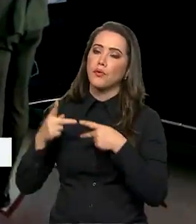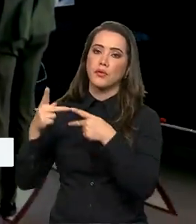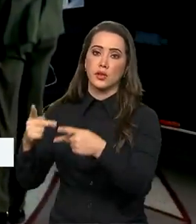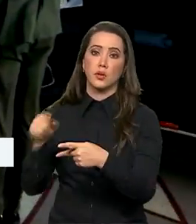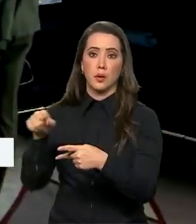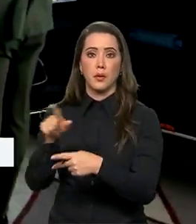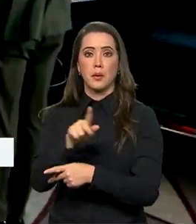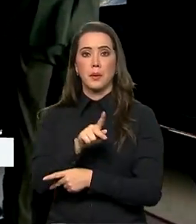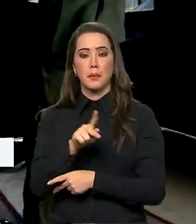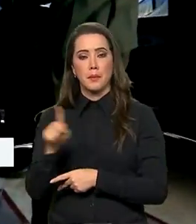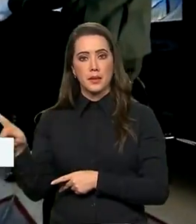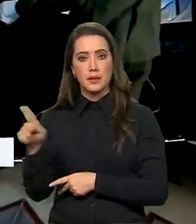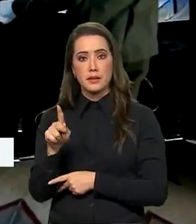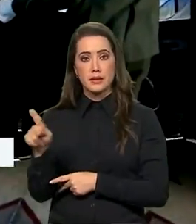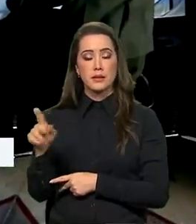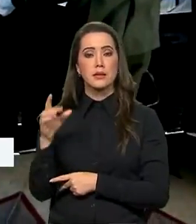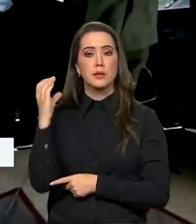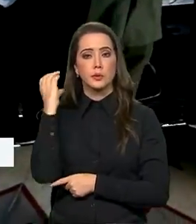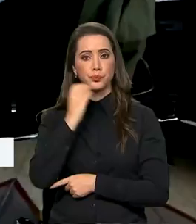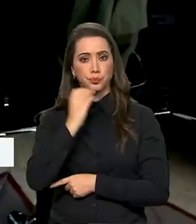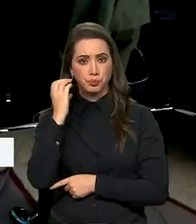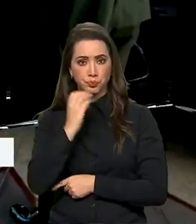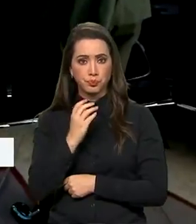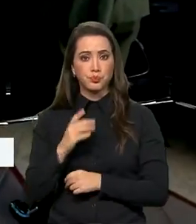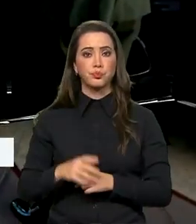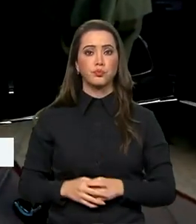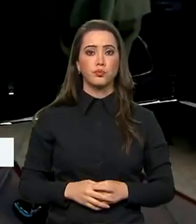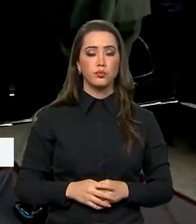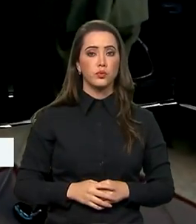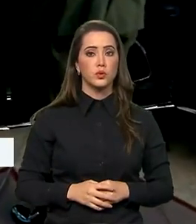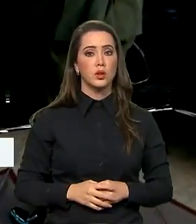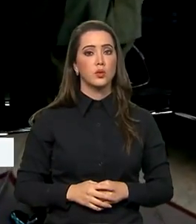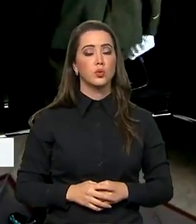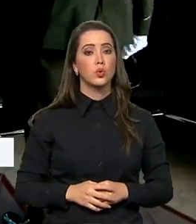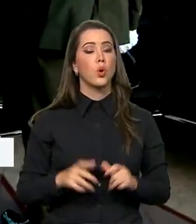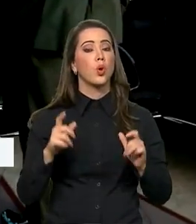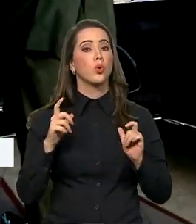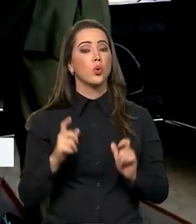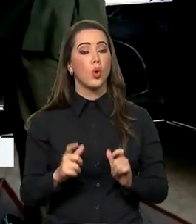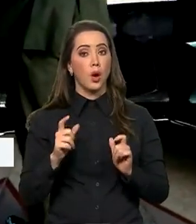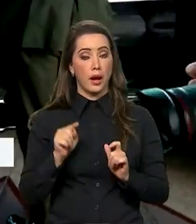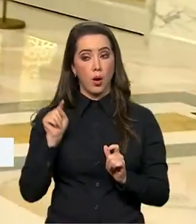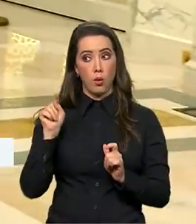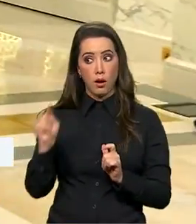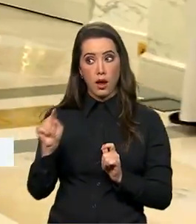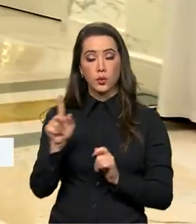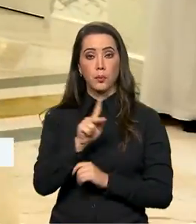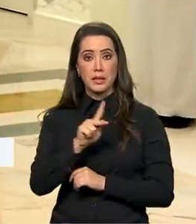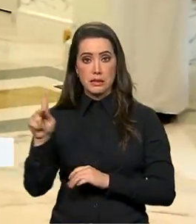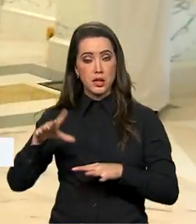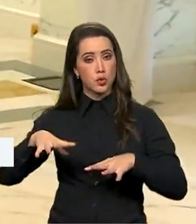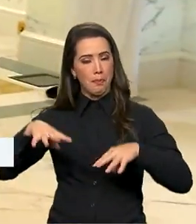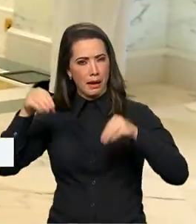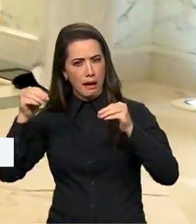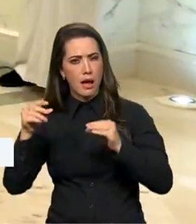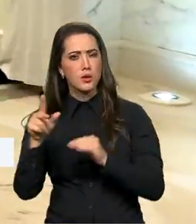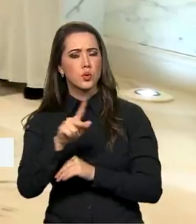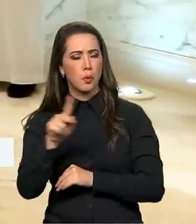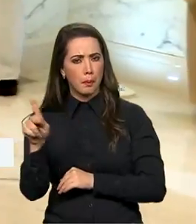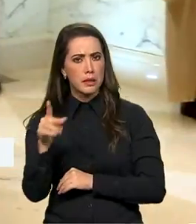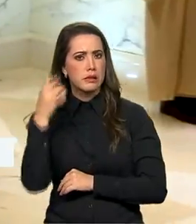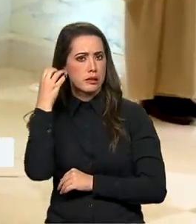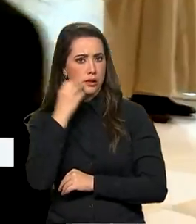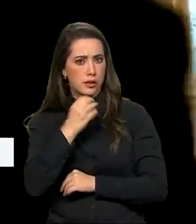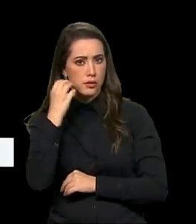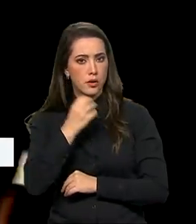Unidos, Sheikh Mohammed bin Zayed Al Nahyan. No Palácio Presidencial, Lula foi recebido com uma cerimônia de